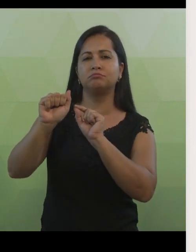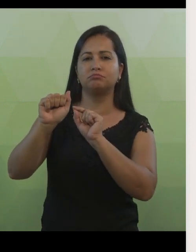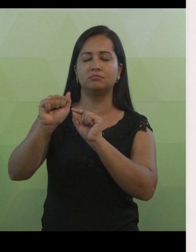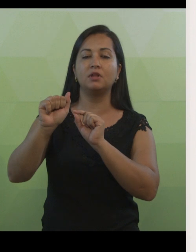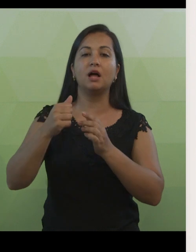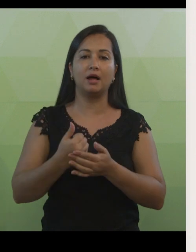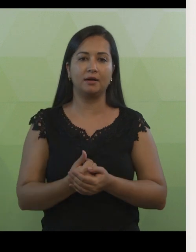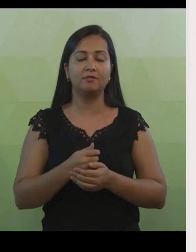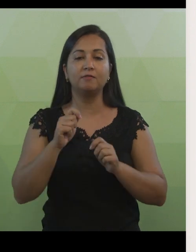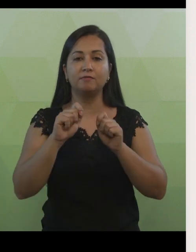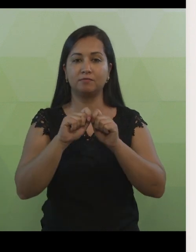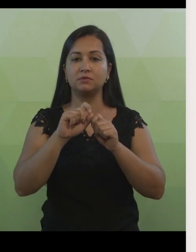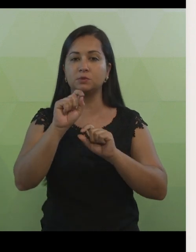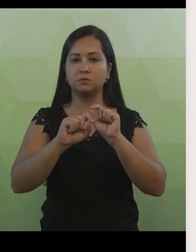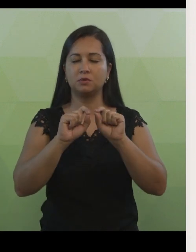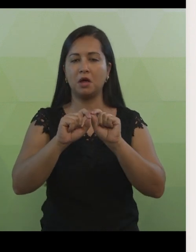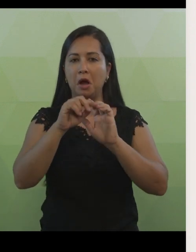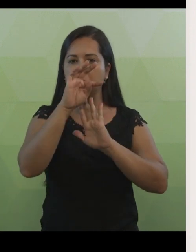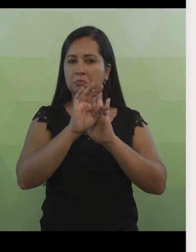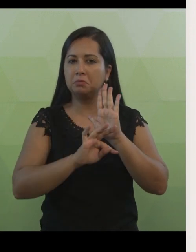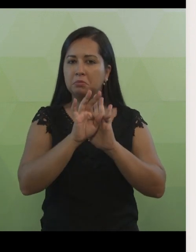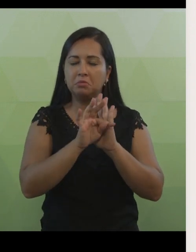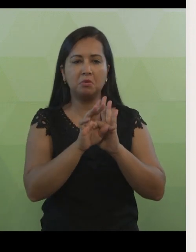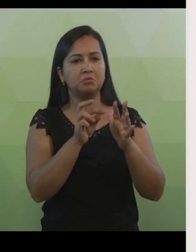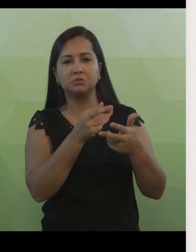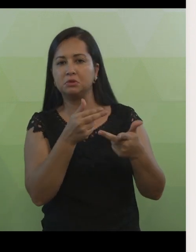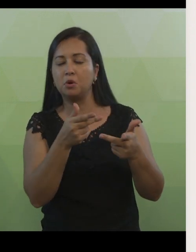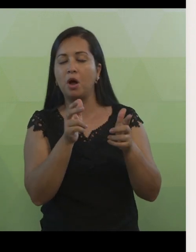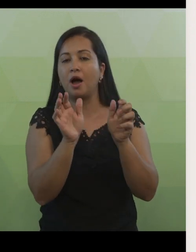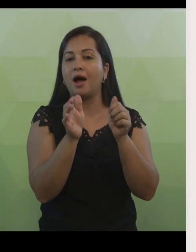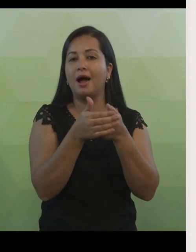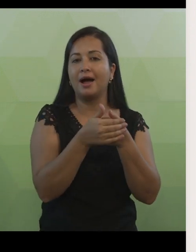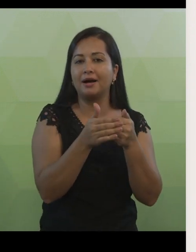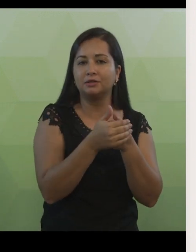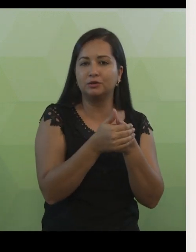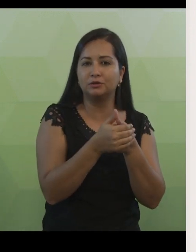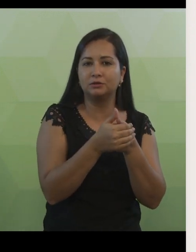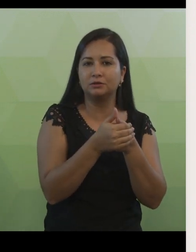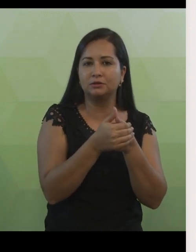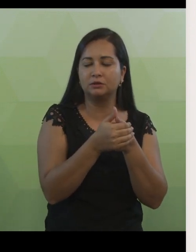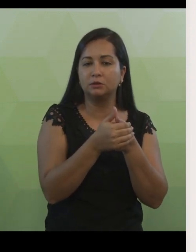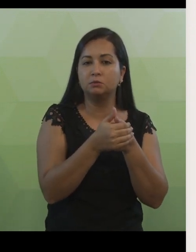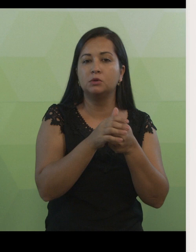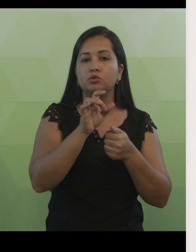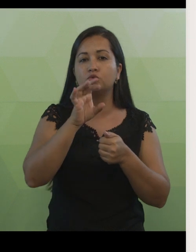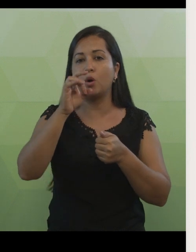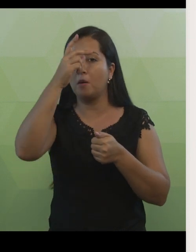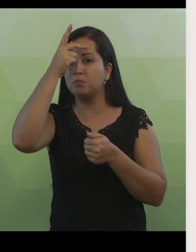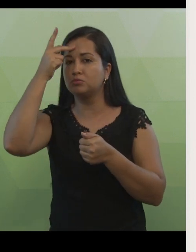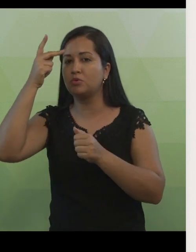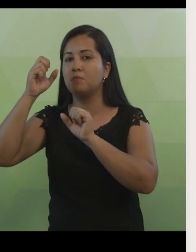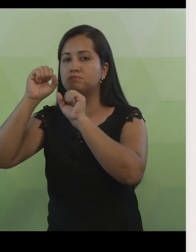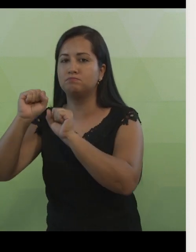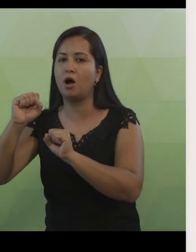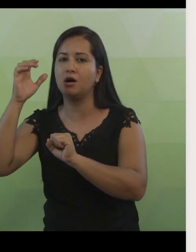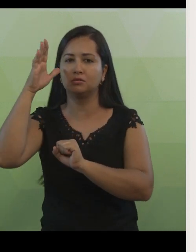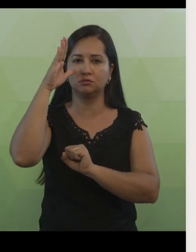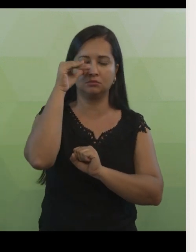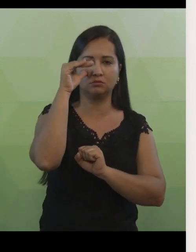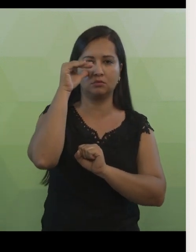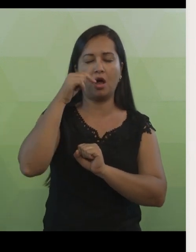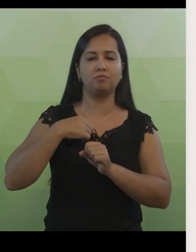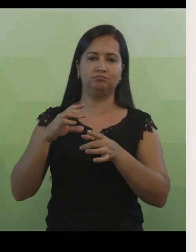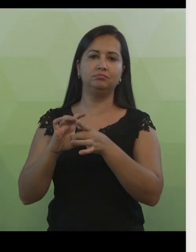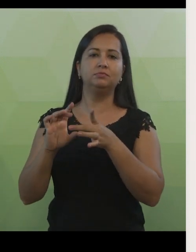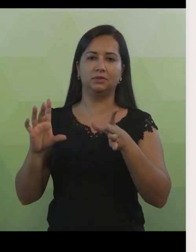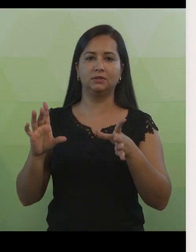pessoas, a não ser aquelas que devam realmente saber. São utilizados métodos matemáticos para codificar as informações para serem